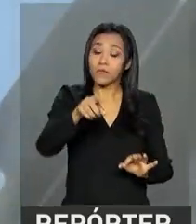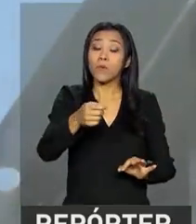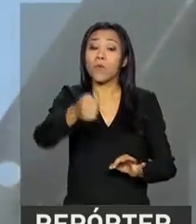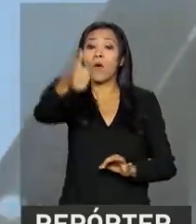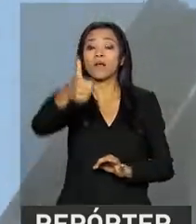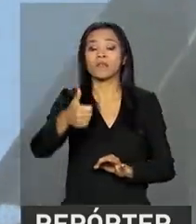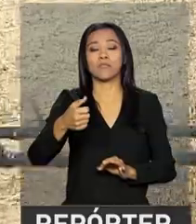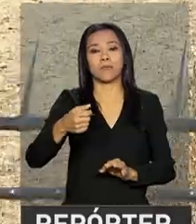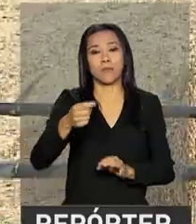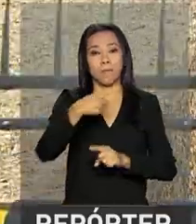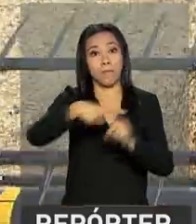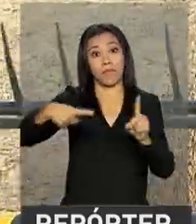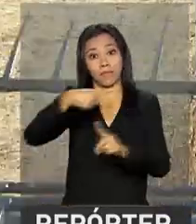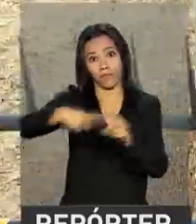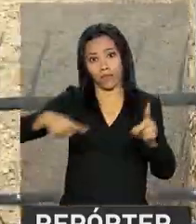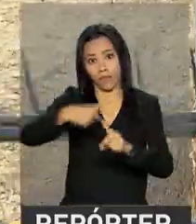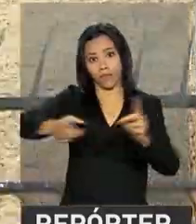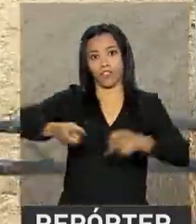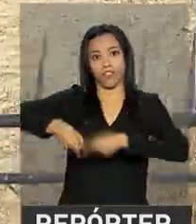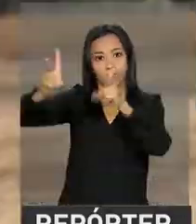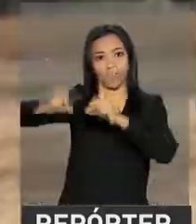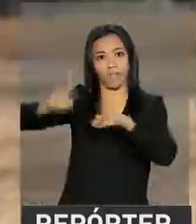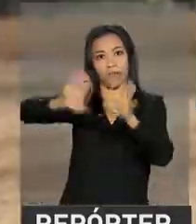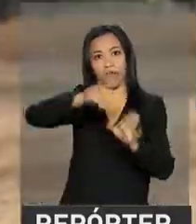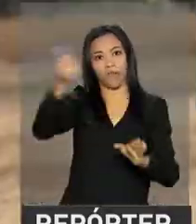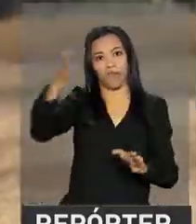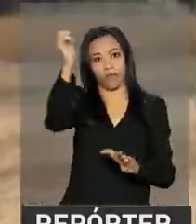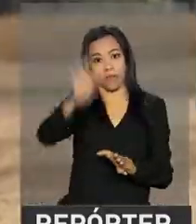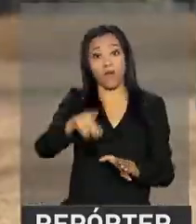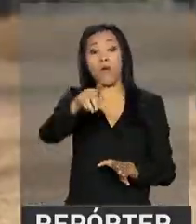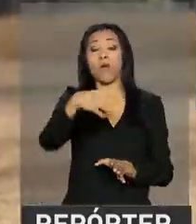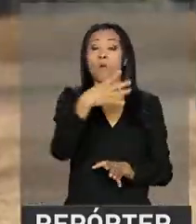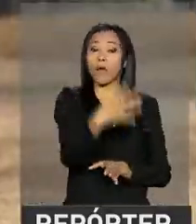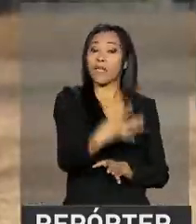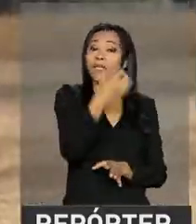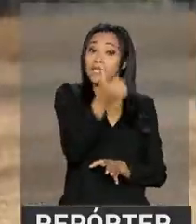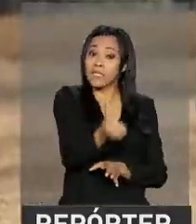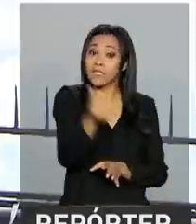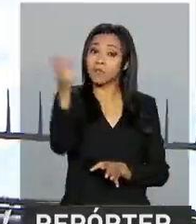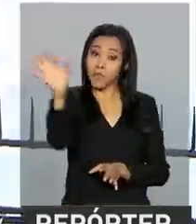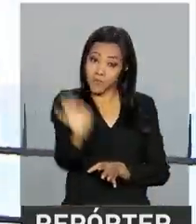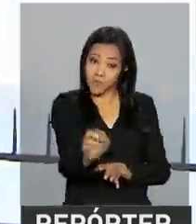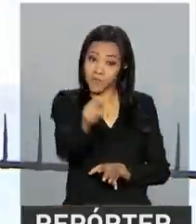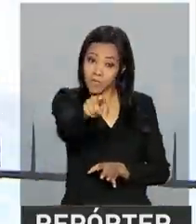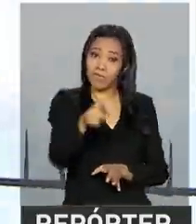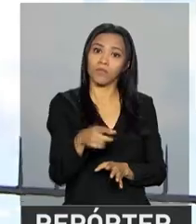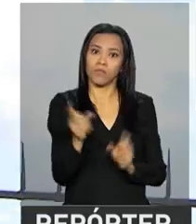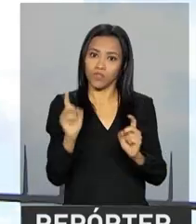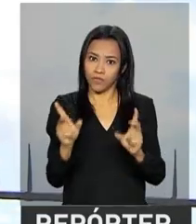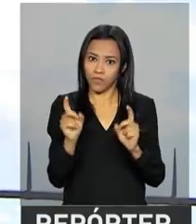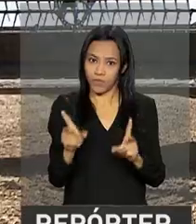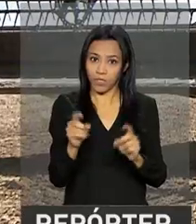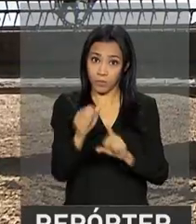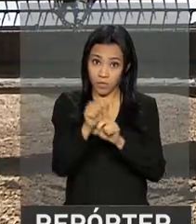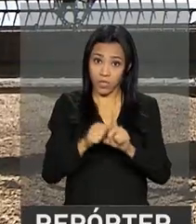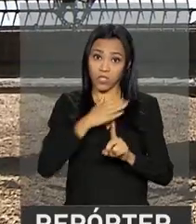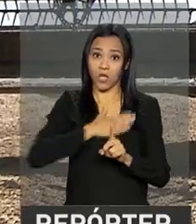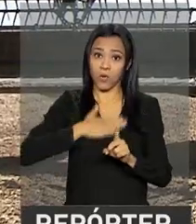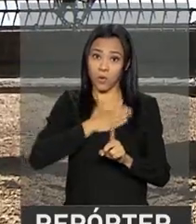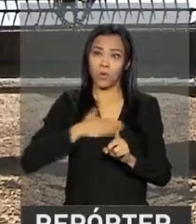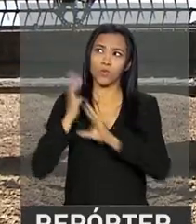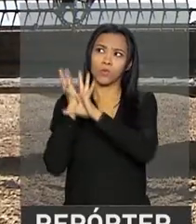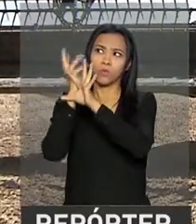quase a metade das exportações foram 46 por cento das vendas brasileiras no mês de agosto no acumulado dos últimos